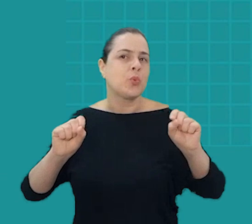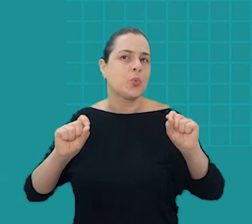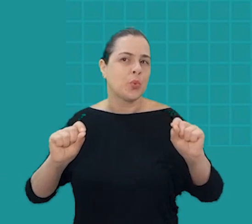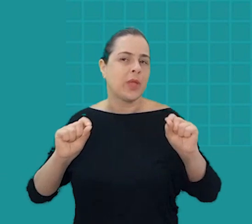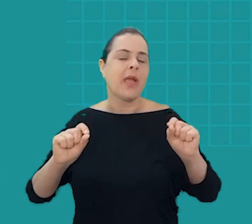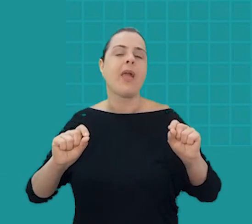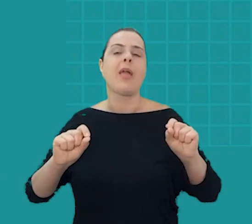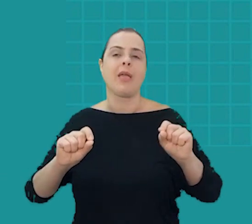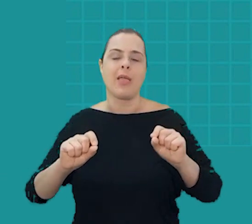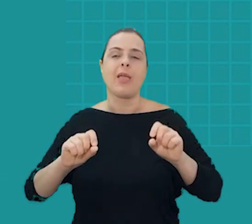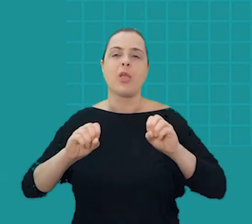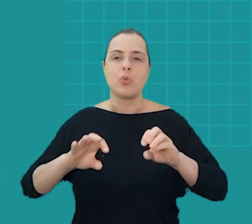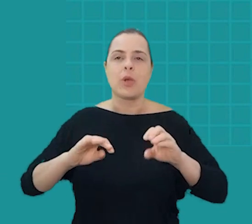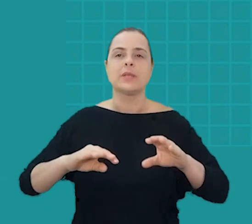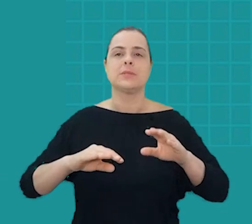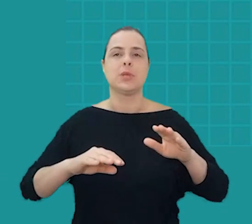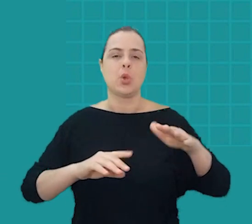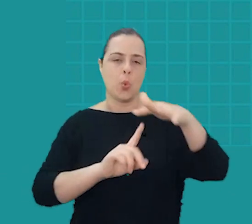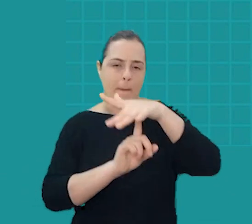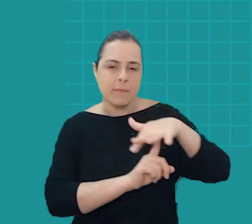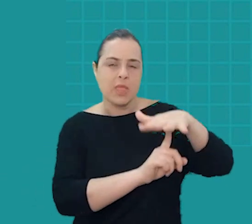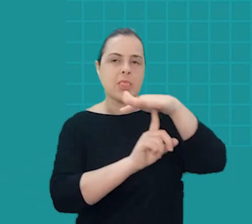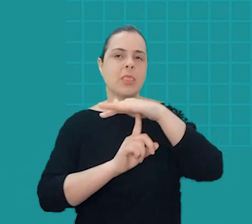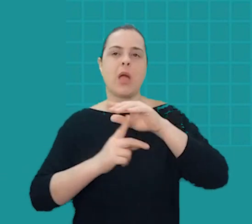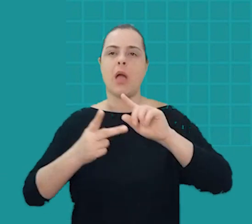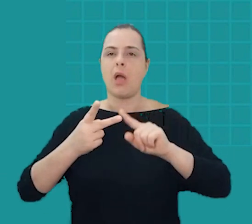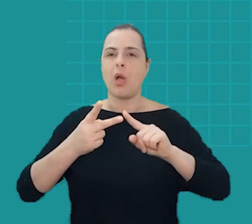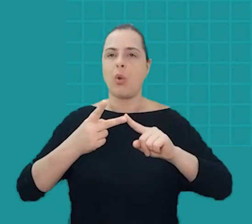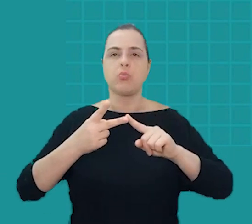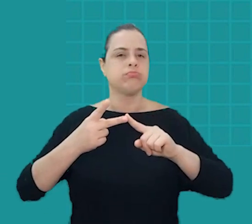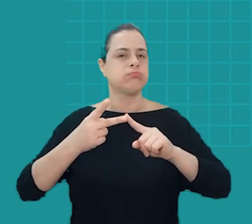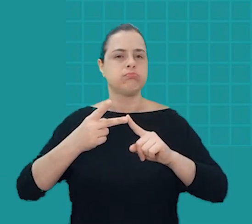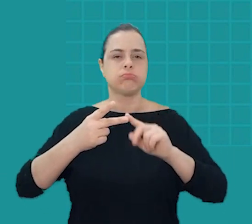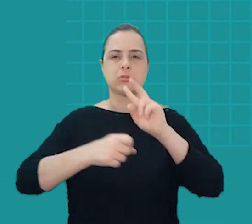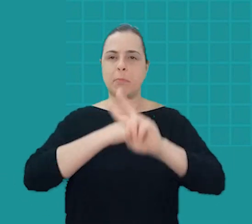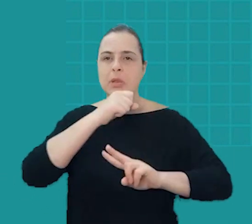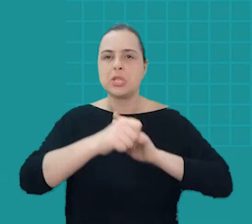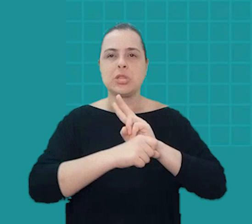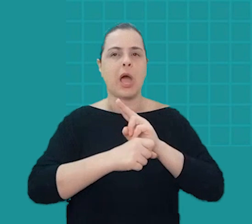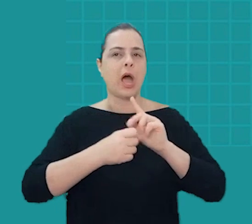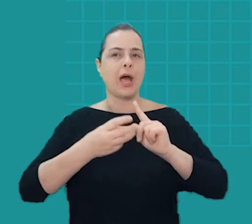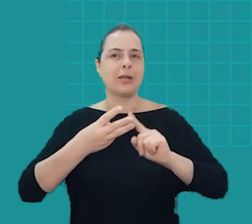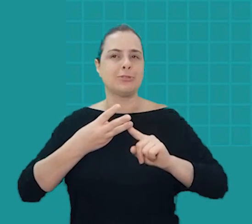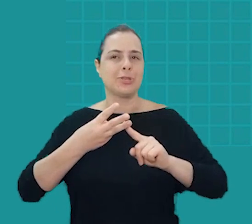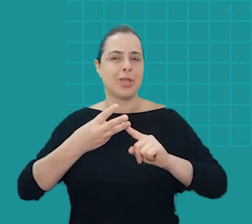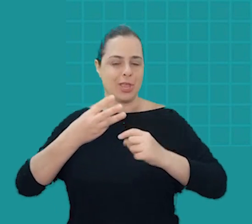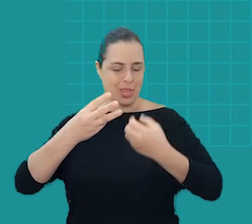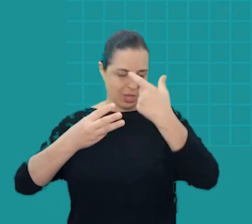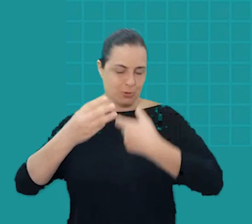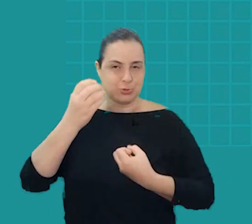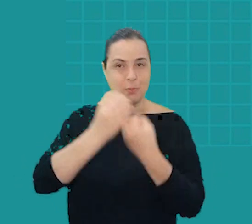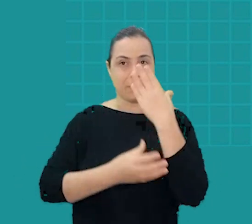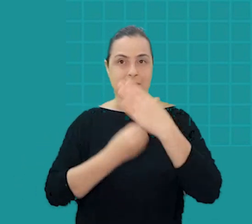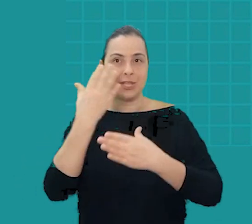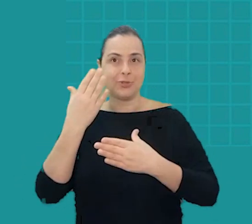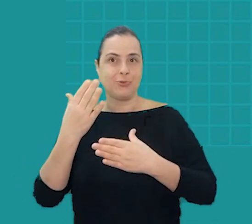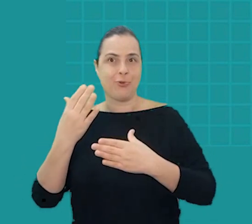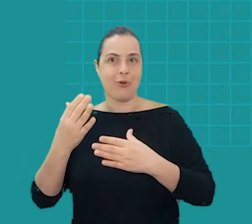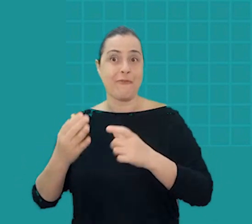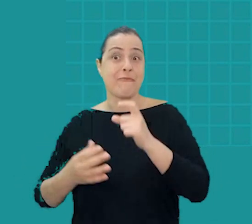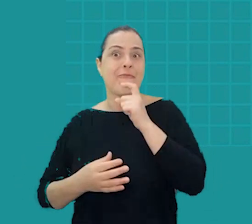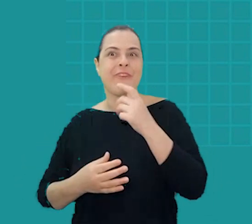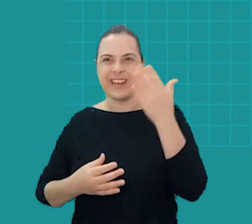ambiental, e eu fui até para a Alemanha, era um sonho meu ir para a Alemanha e tal. Meu primeiro pitch foi em inglês, e eu falei, onde